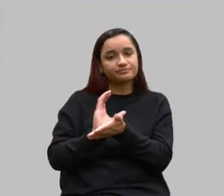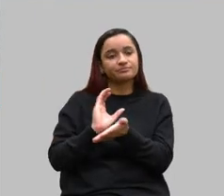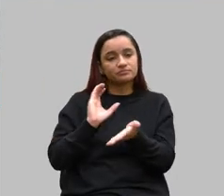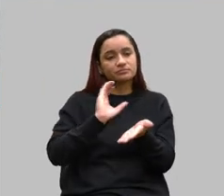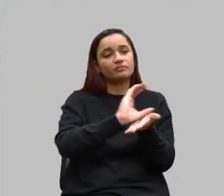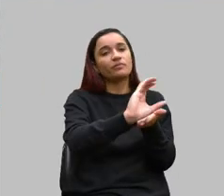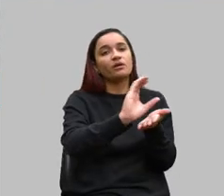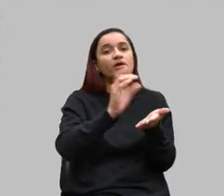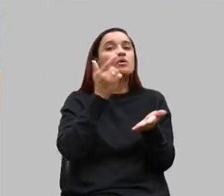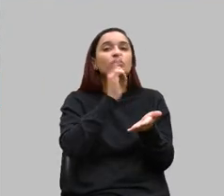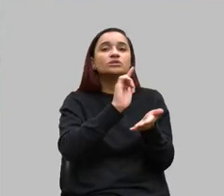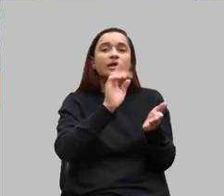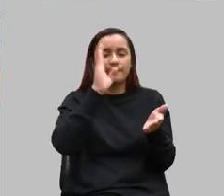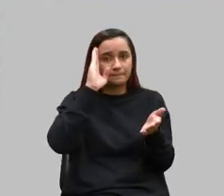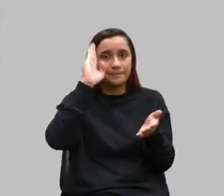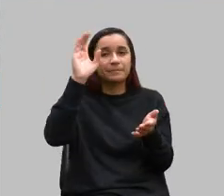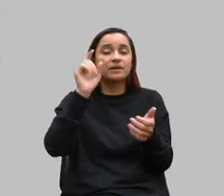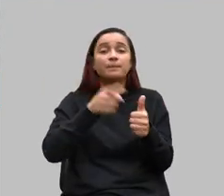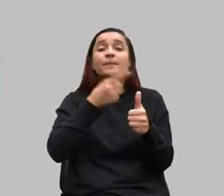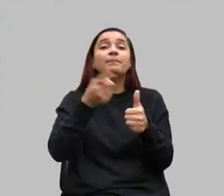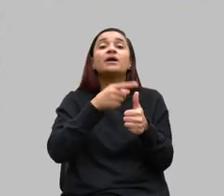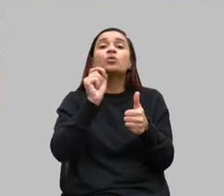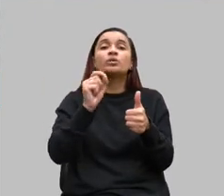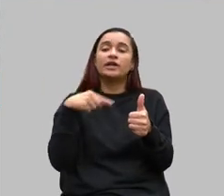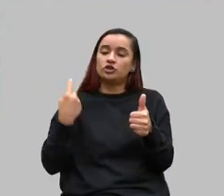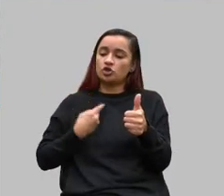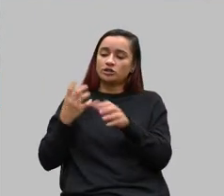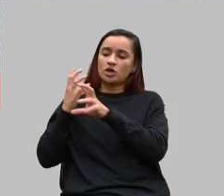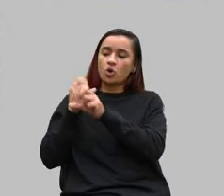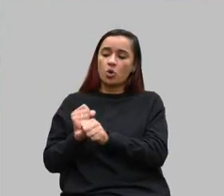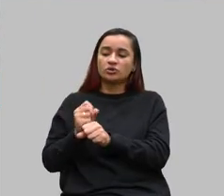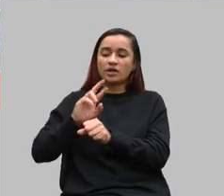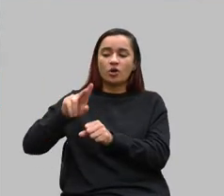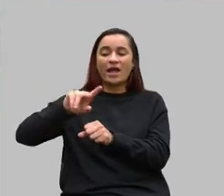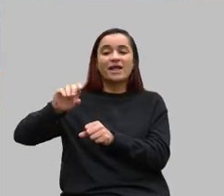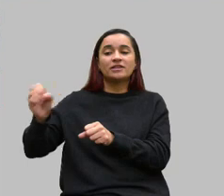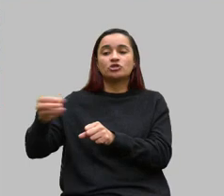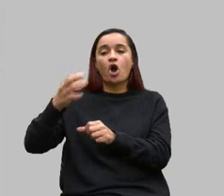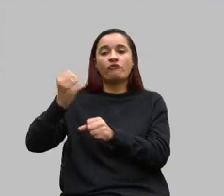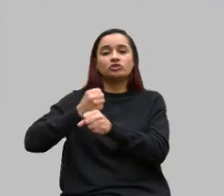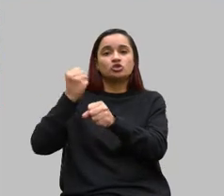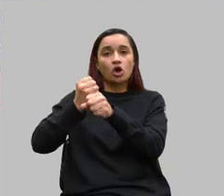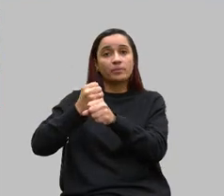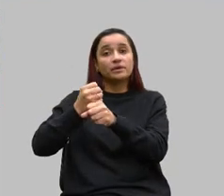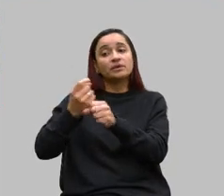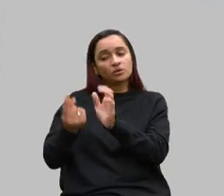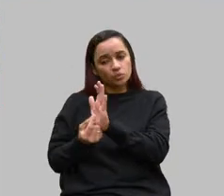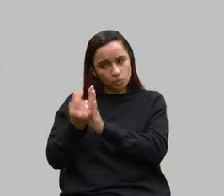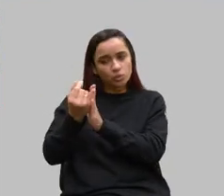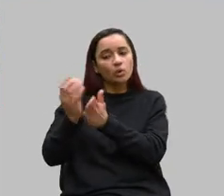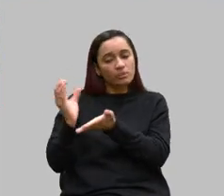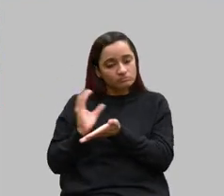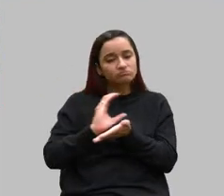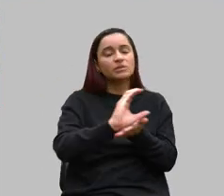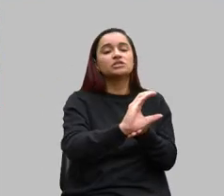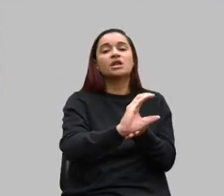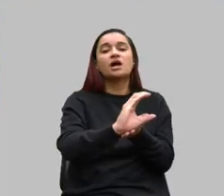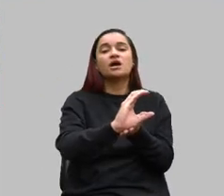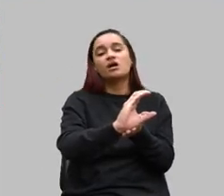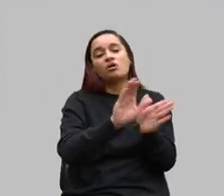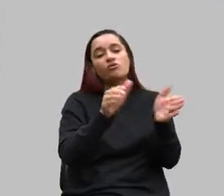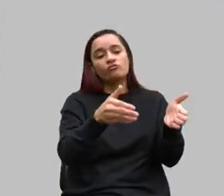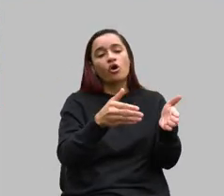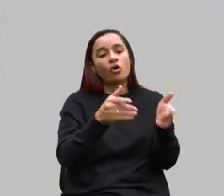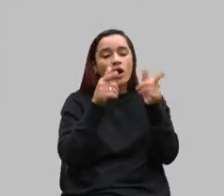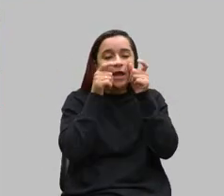vantajosidade primeiro que na nossa conta não se transforme em novas obras e sim em Recursos públicos para aquele eles possam ser destinados pras obras de